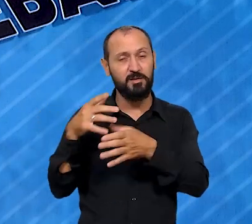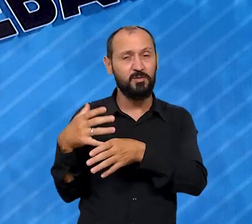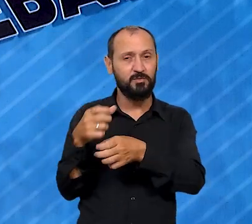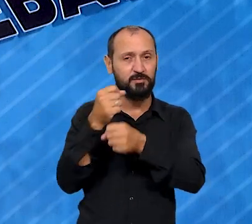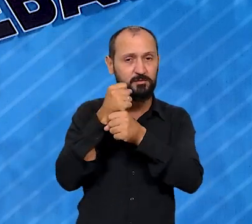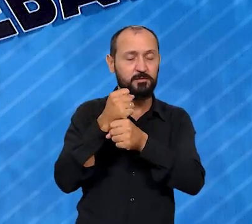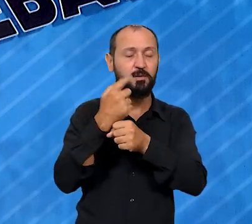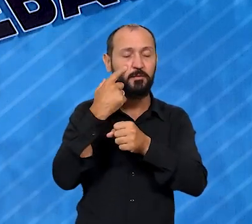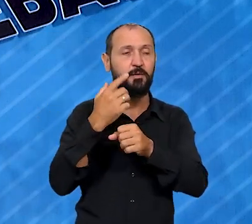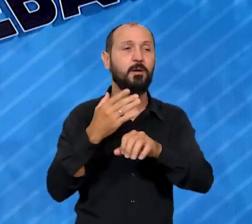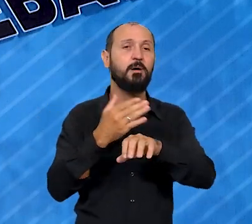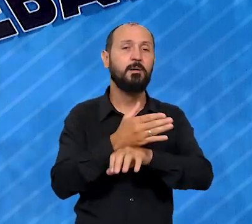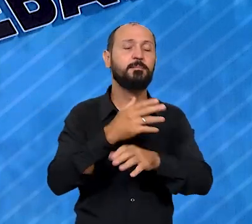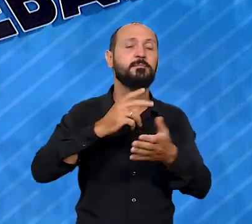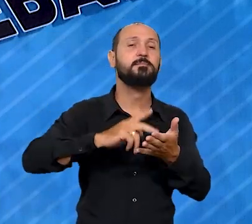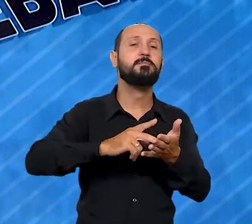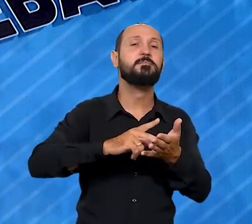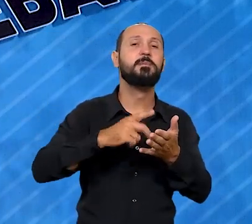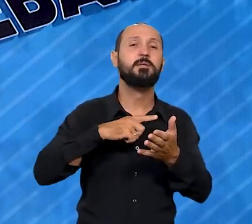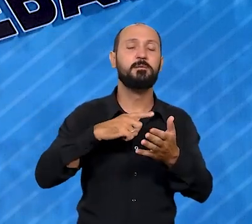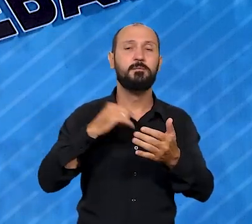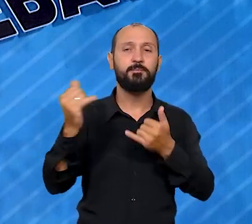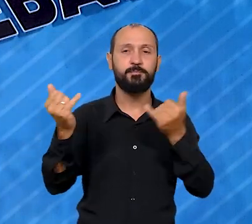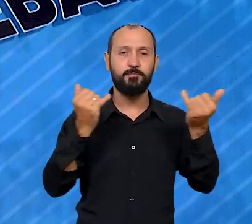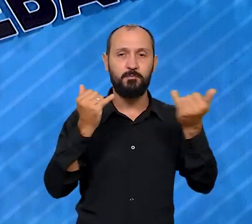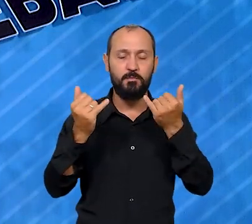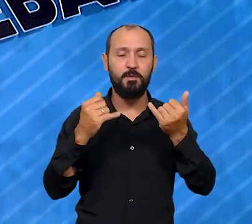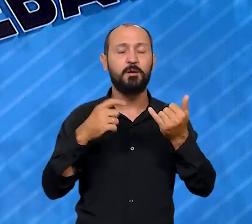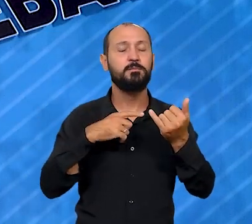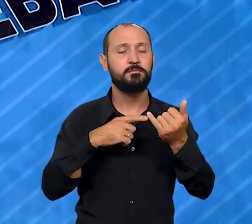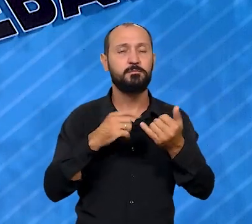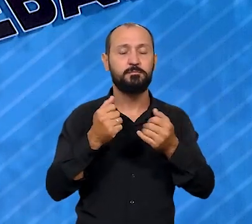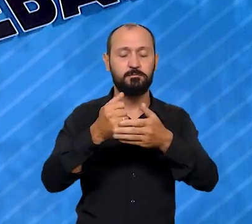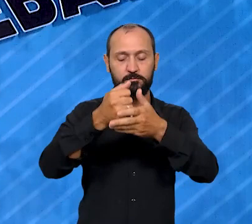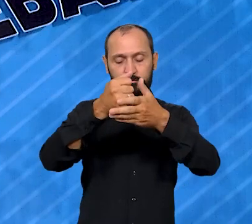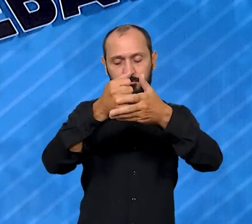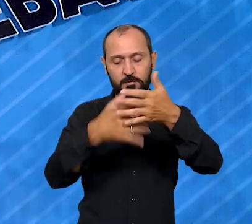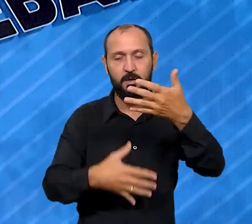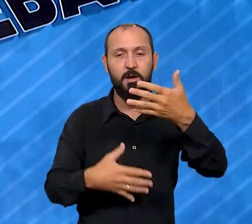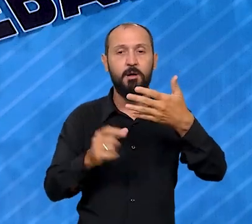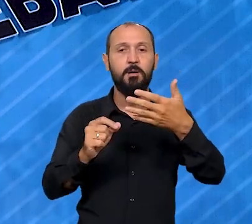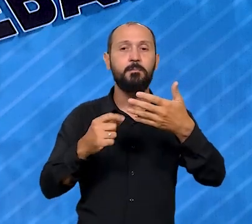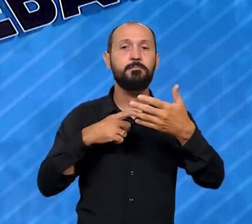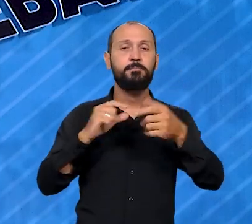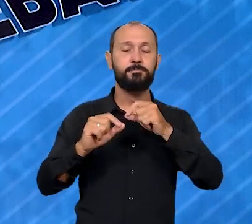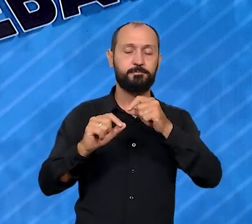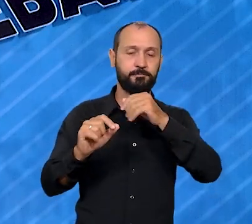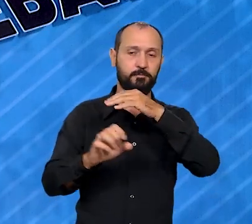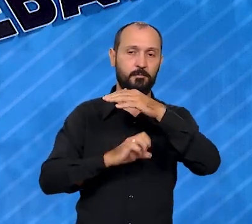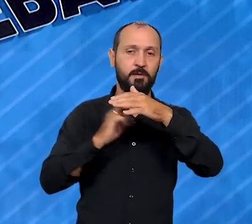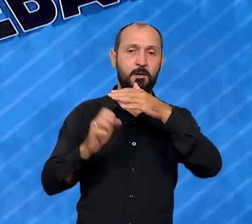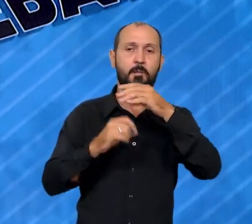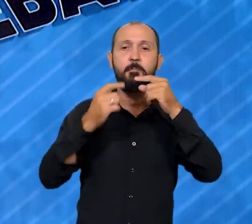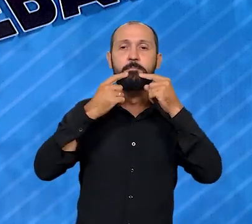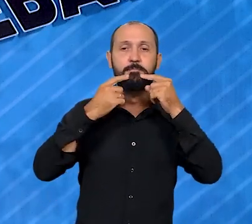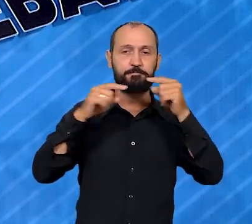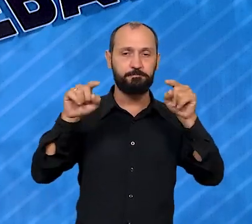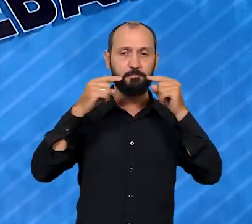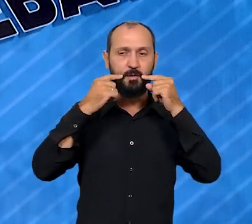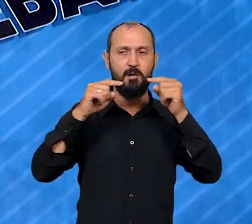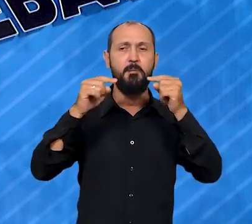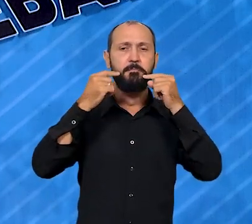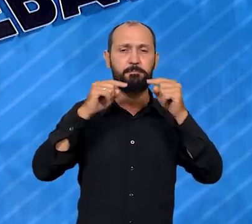aquele estabelecimento é de confiança, ele pode procurar o PROCON para ter essa informação. O PROCON ele tem uma lista das empresas